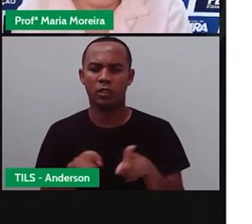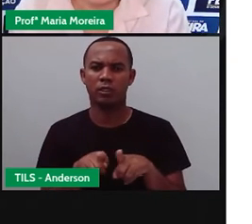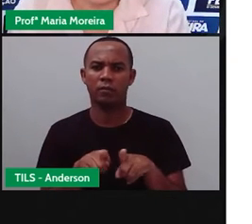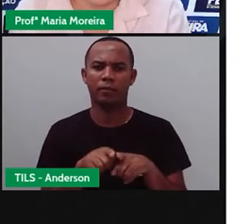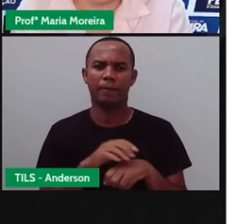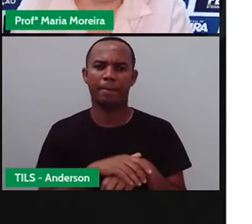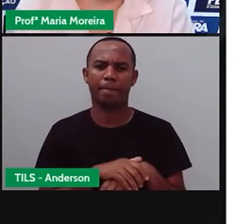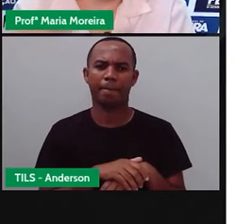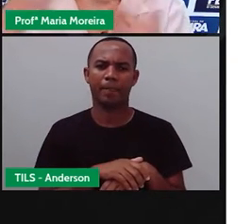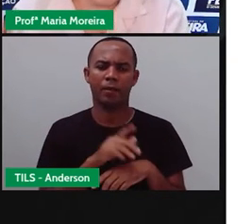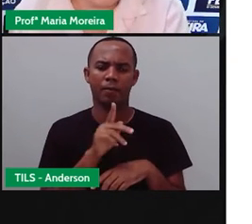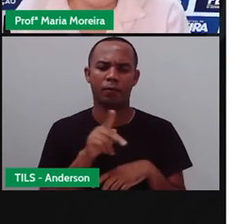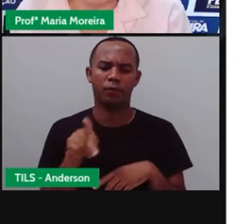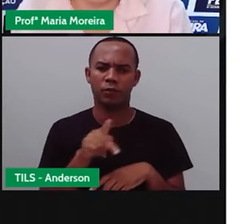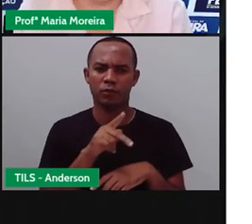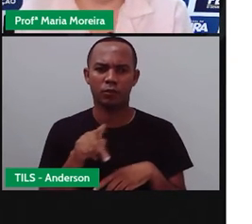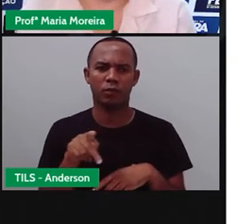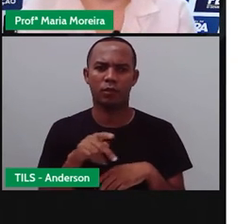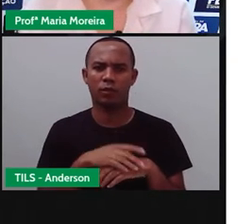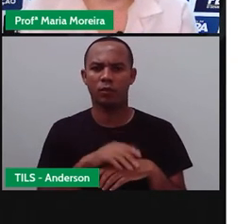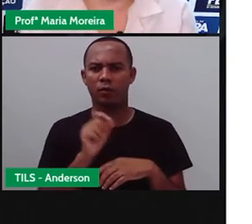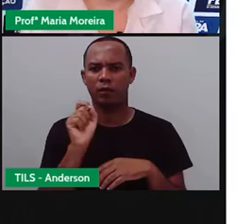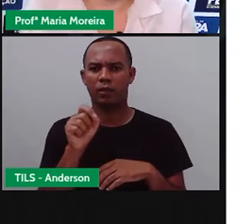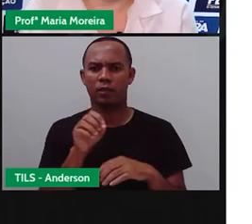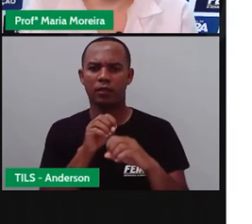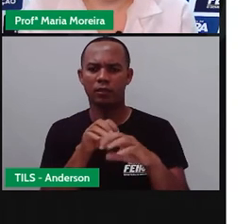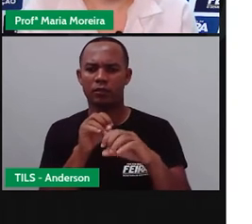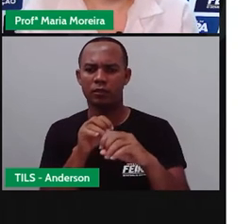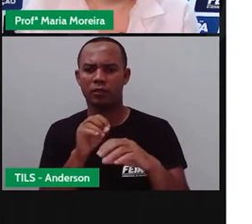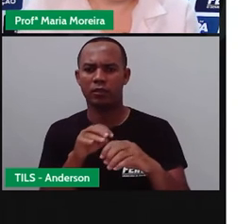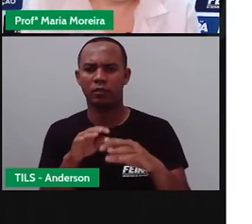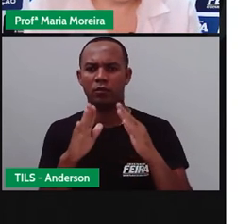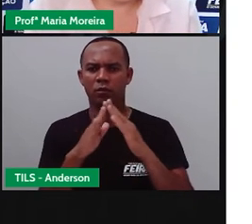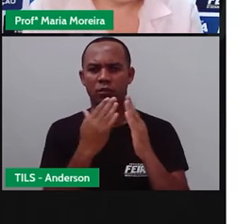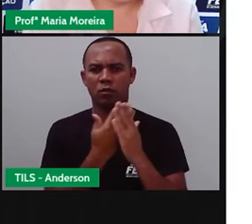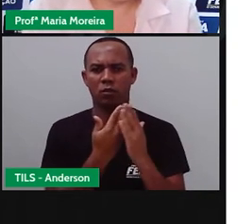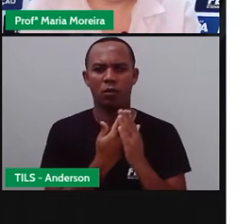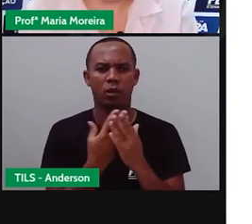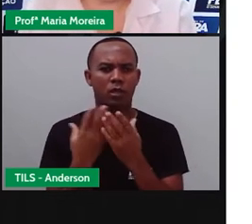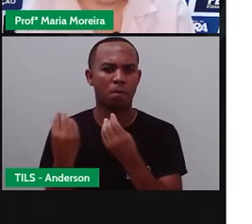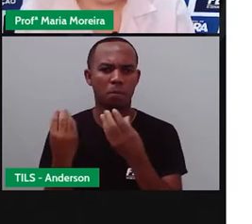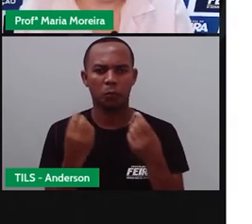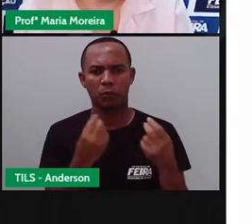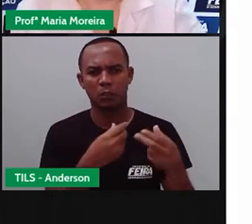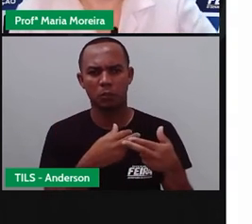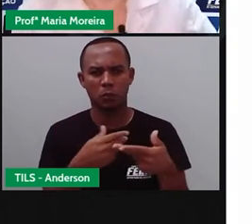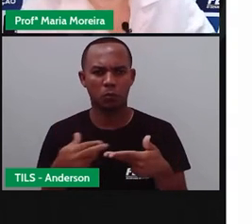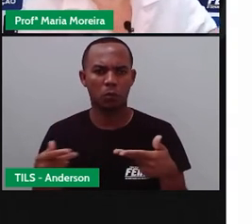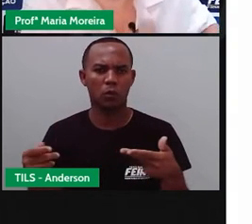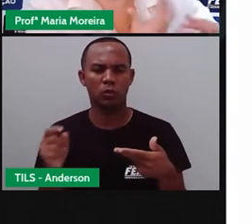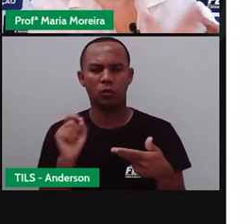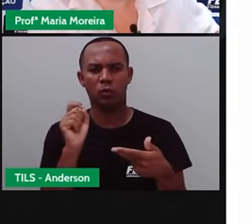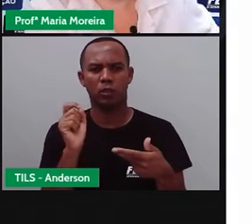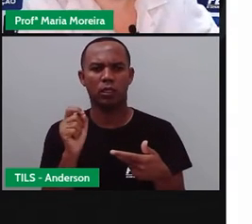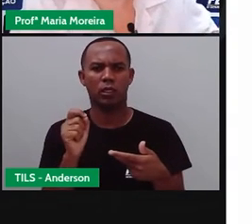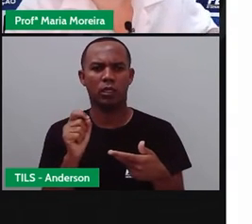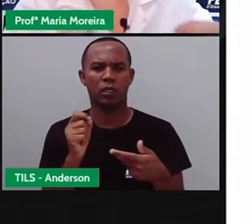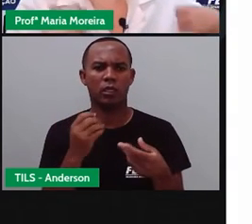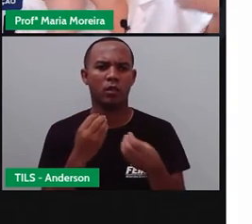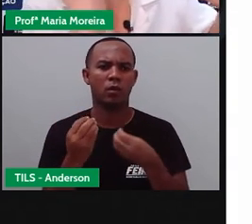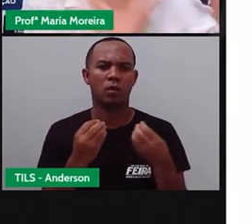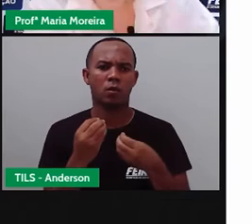mesmo a prova né mesmo professor de vocês ensinando lá na escola tem muita coisa que você faz o que acaba